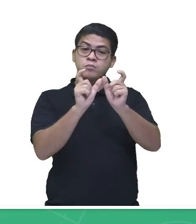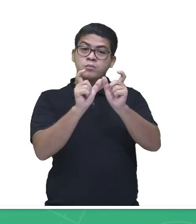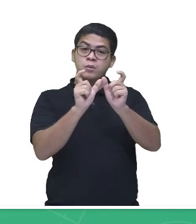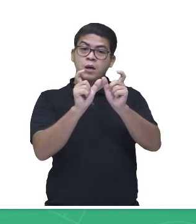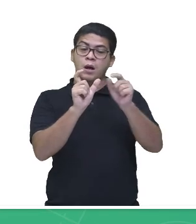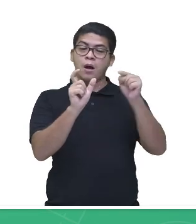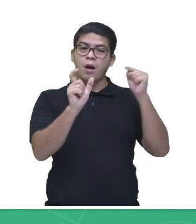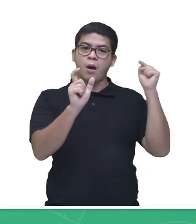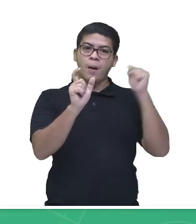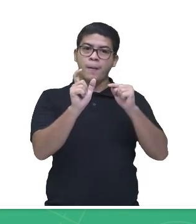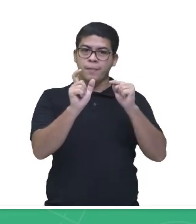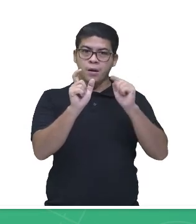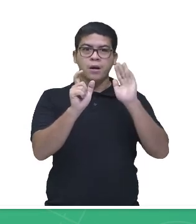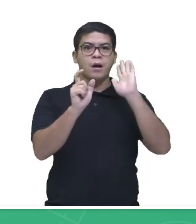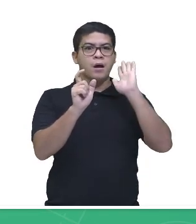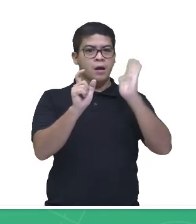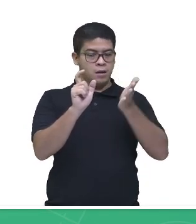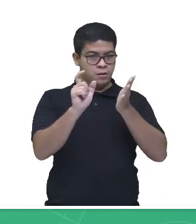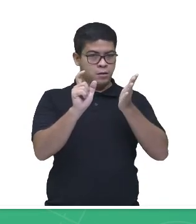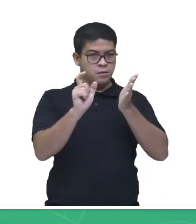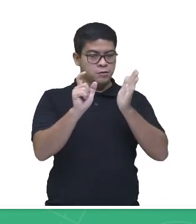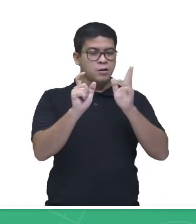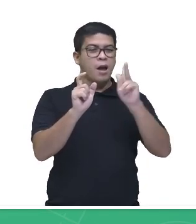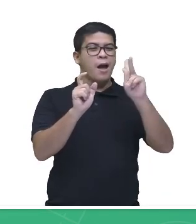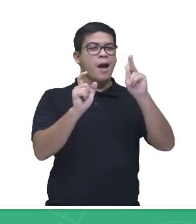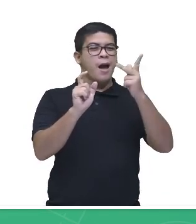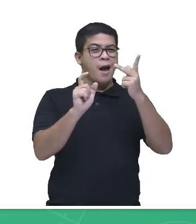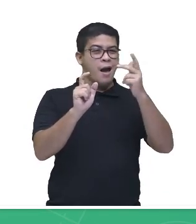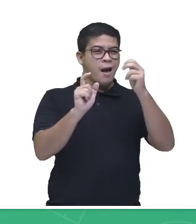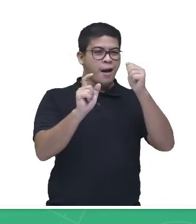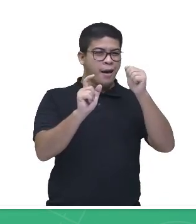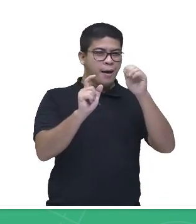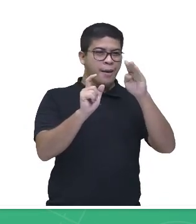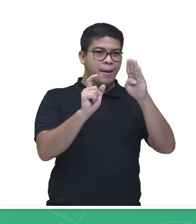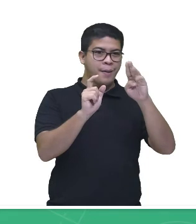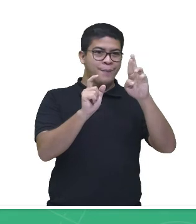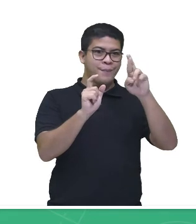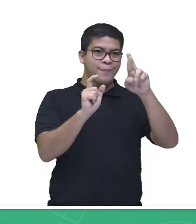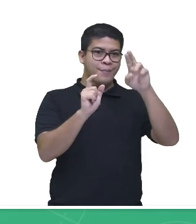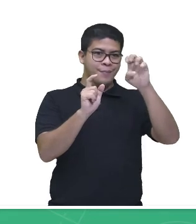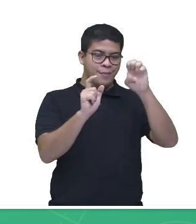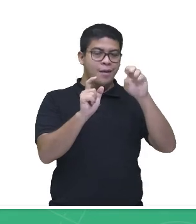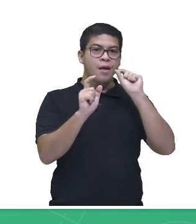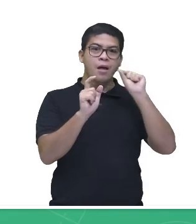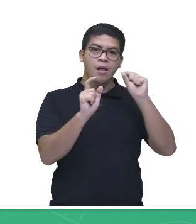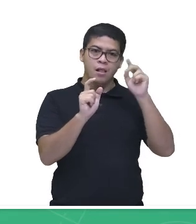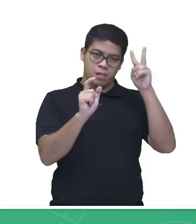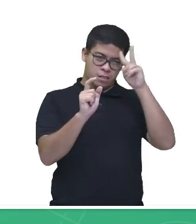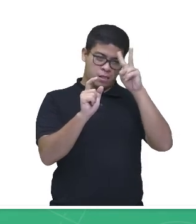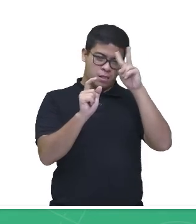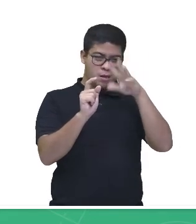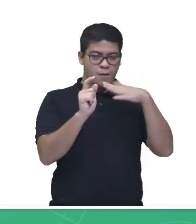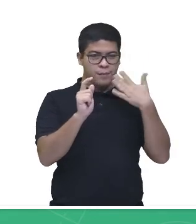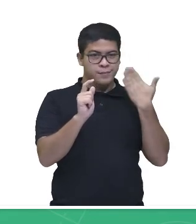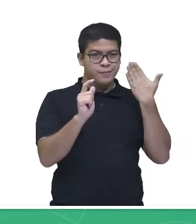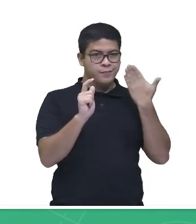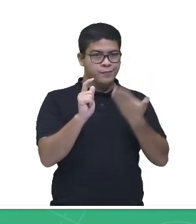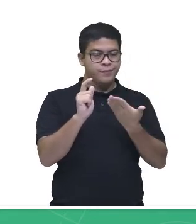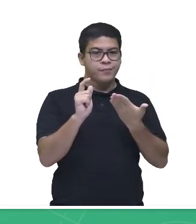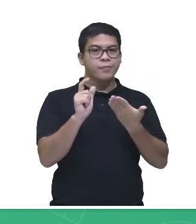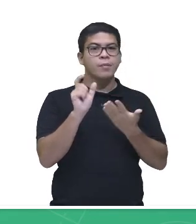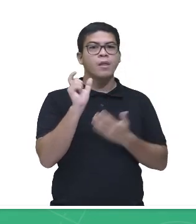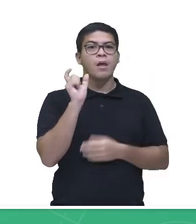haber. Claro, eu vou então buscá-lo lá no presente do indicativo. Vamos lá. Yo he, tú has,